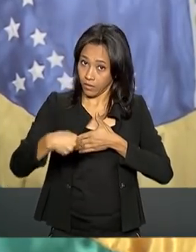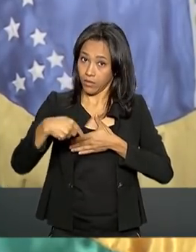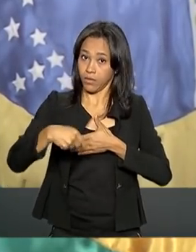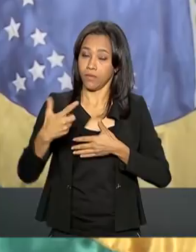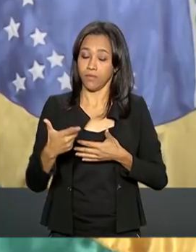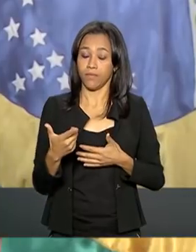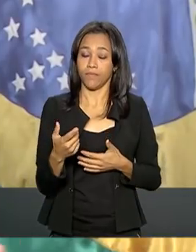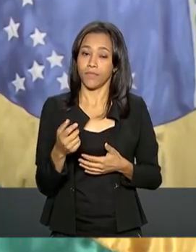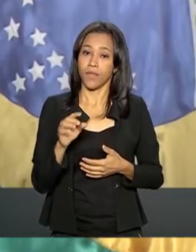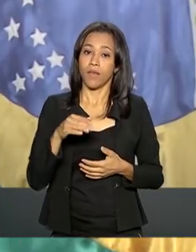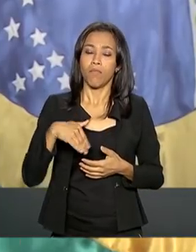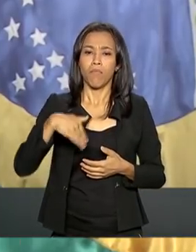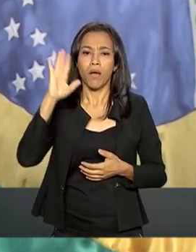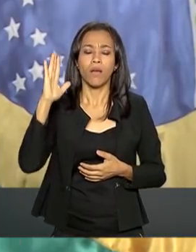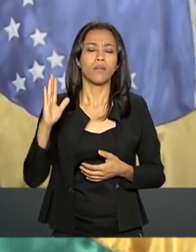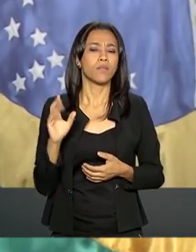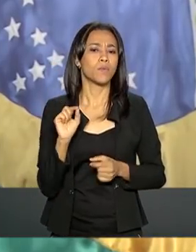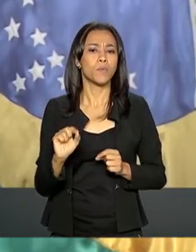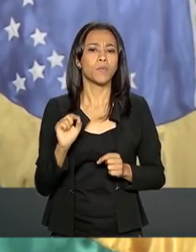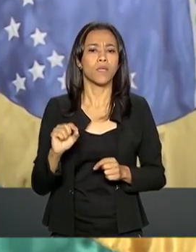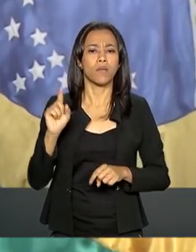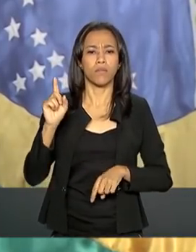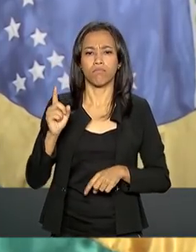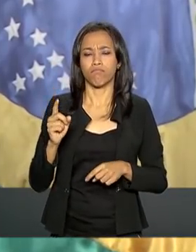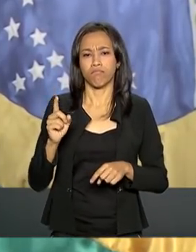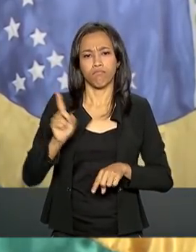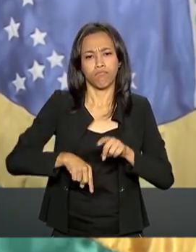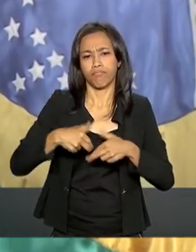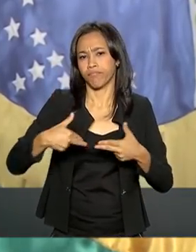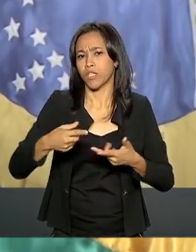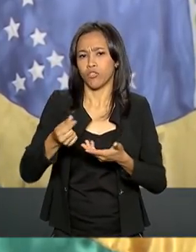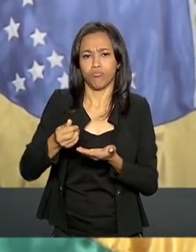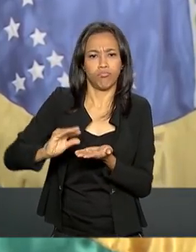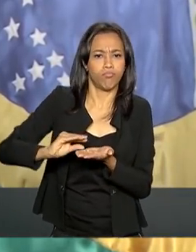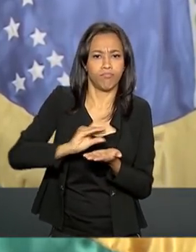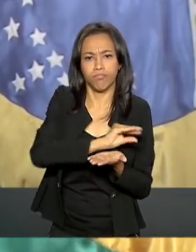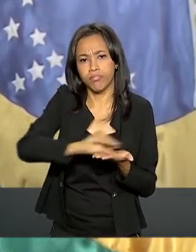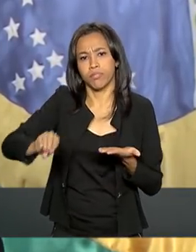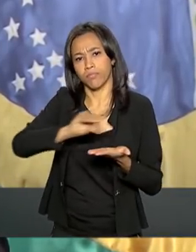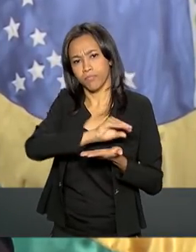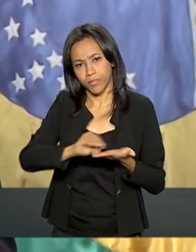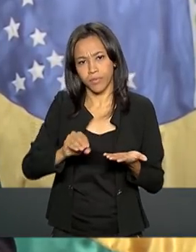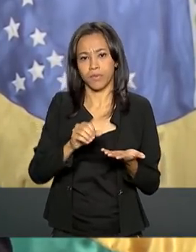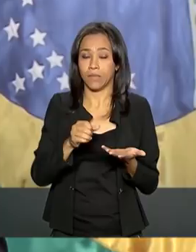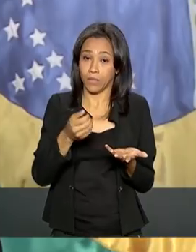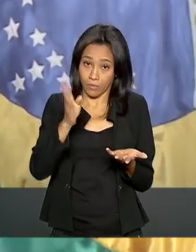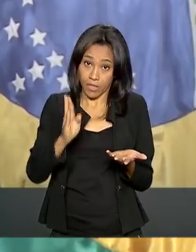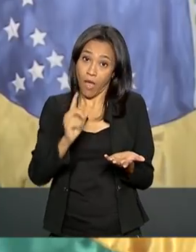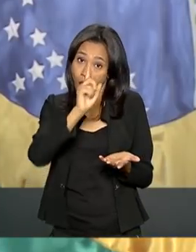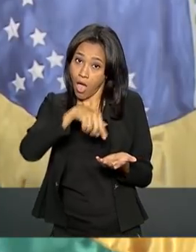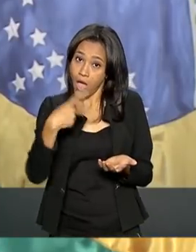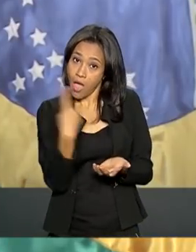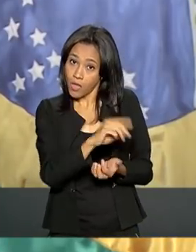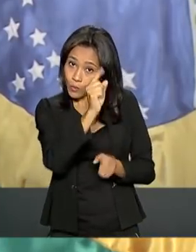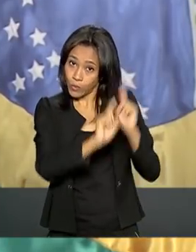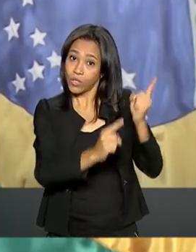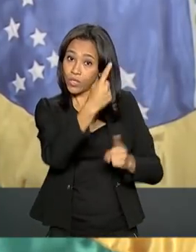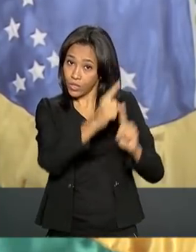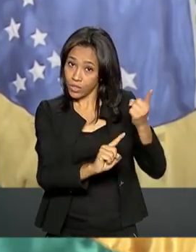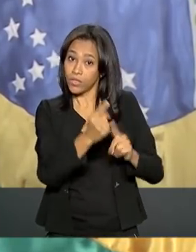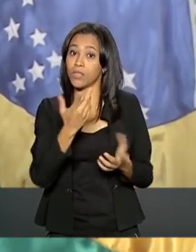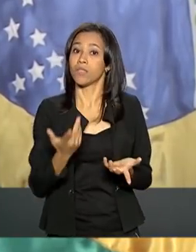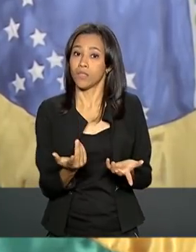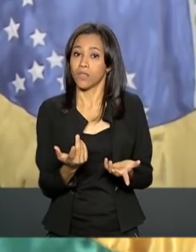Sul, a maior quantidade de recursos investidos no Brasil são aqui do Chile também. E